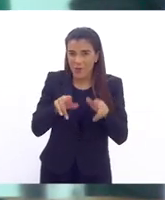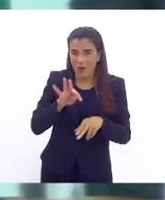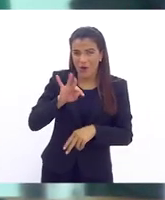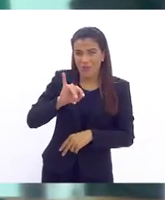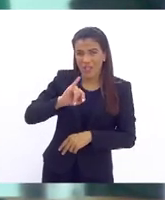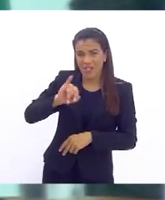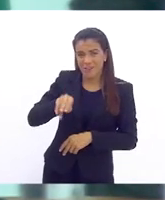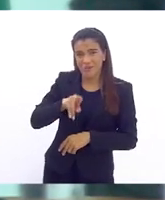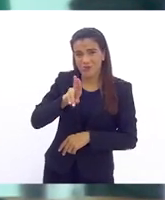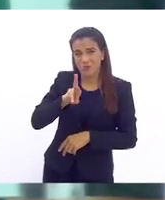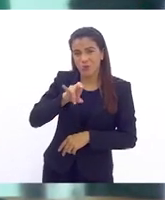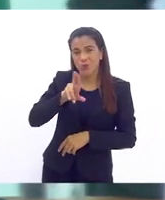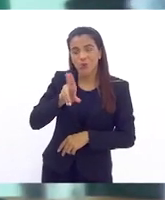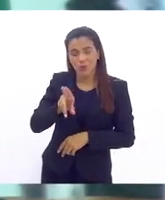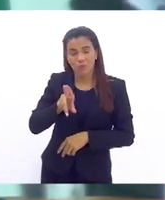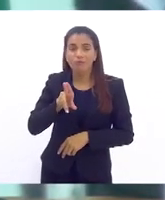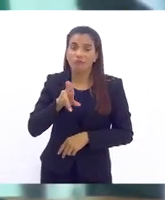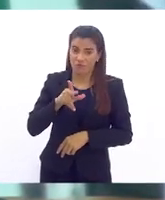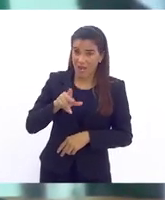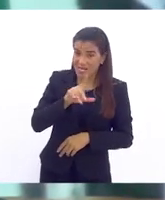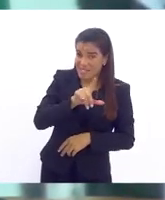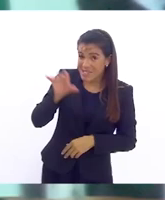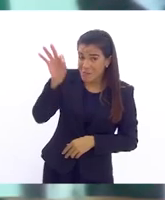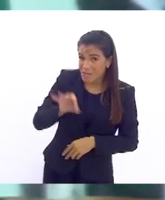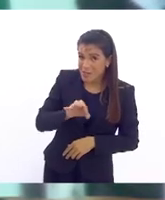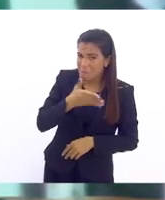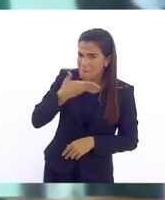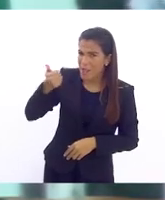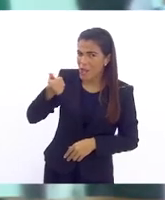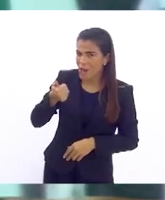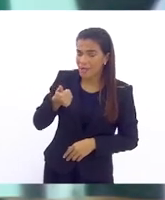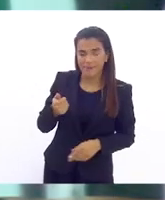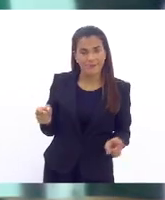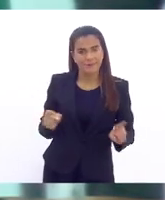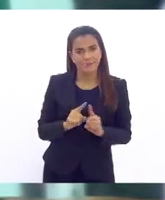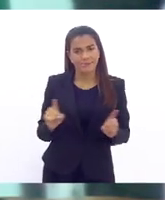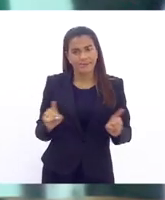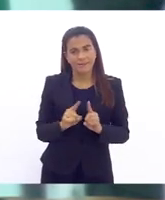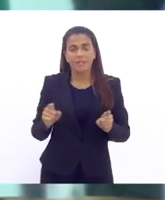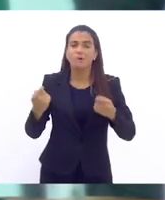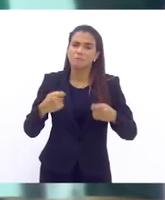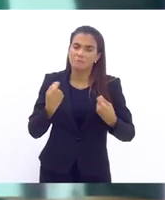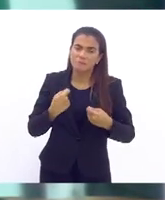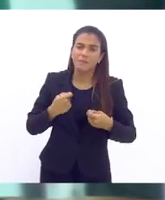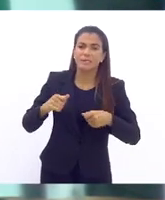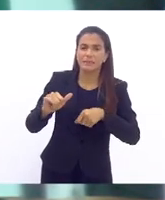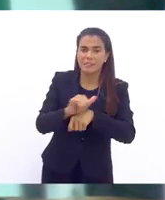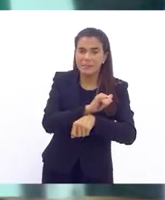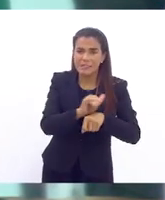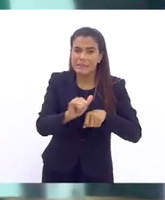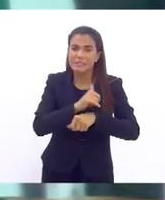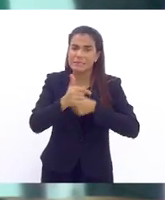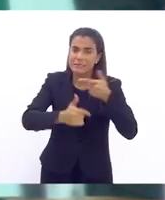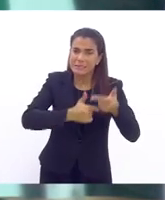a qualidade hídrica não vai melhorar 100% Alagoas não vai será necessário outros intervenções mas nesse primeiro momento são